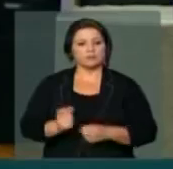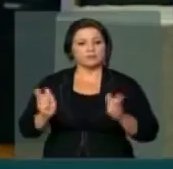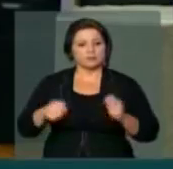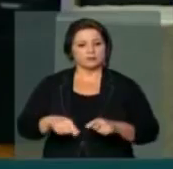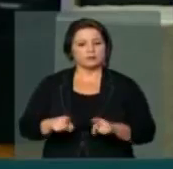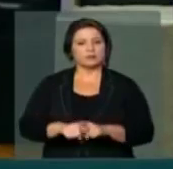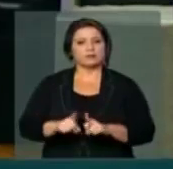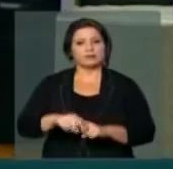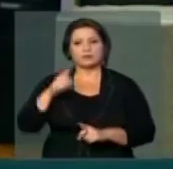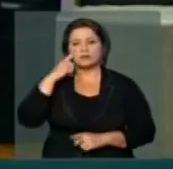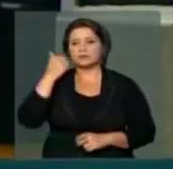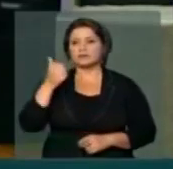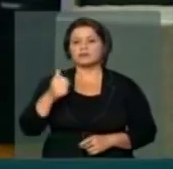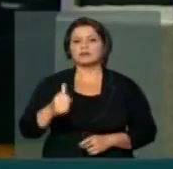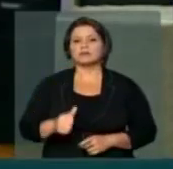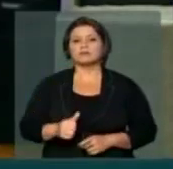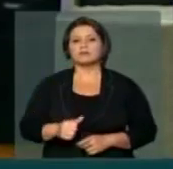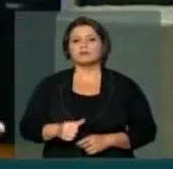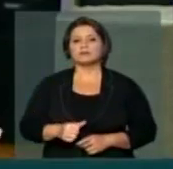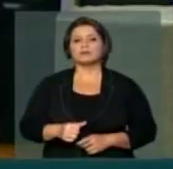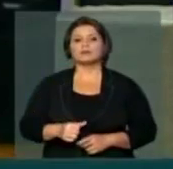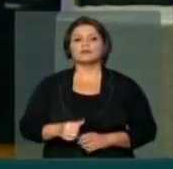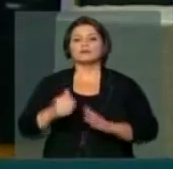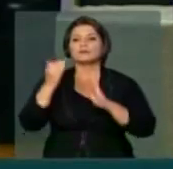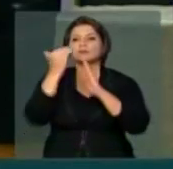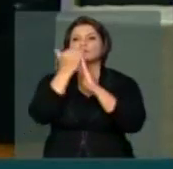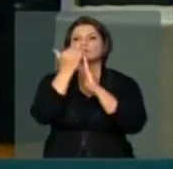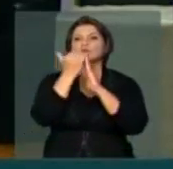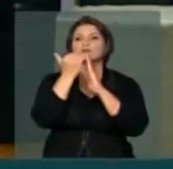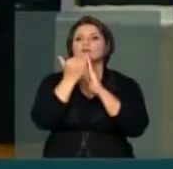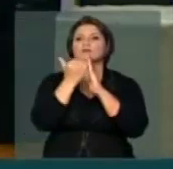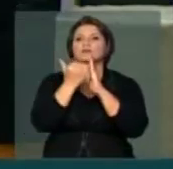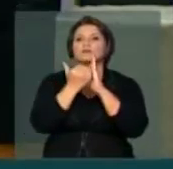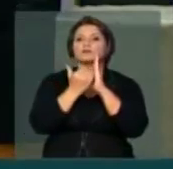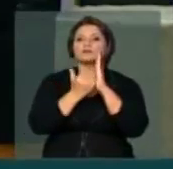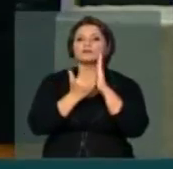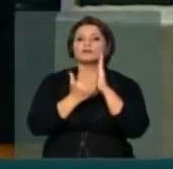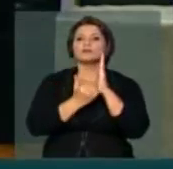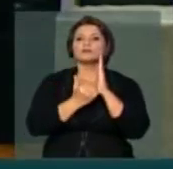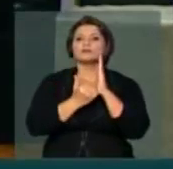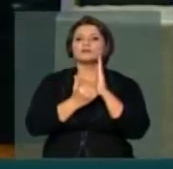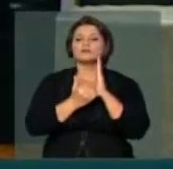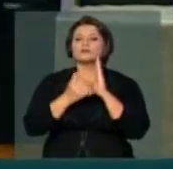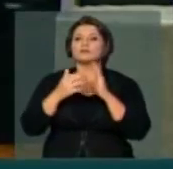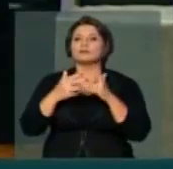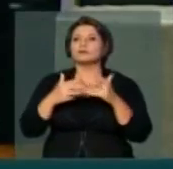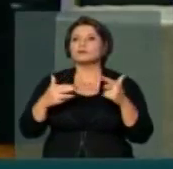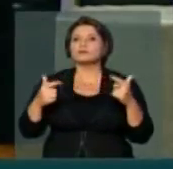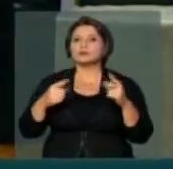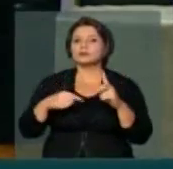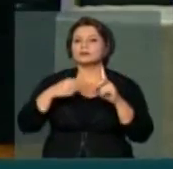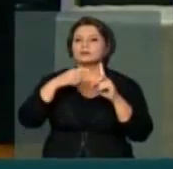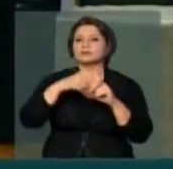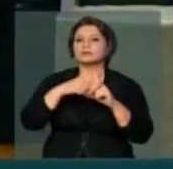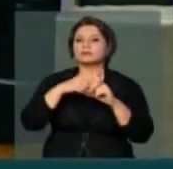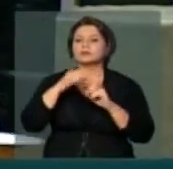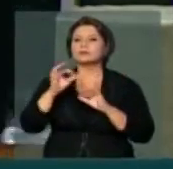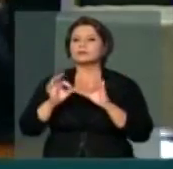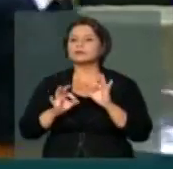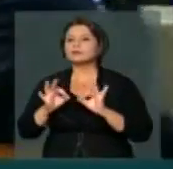possa avaliar quais foram os pontos positivos, aonde necessariamente a gente faz uma